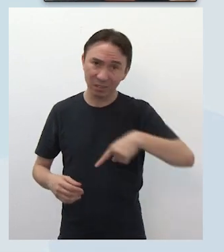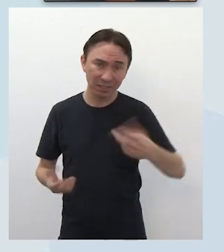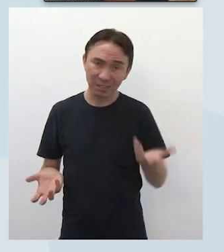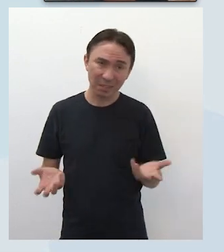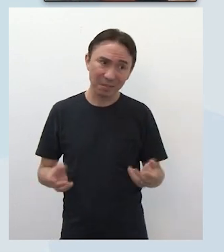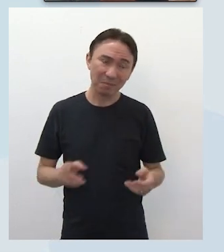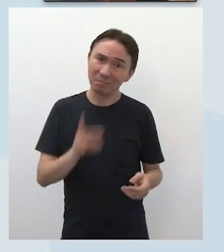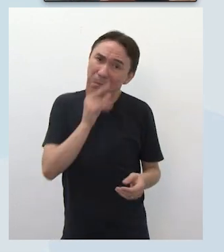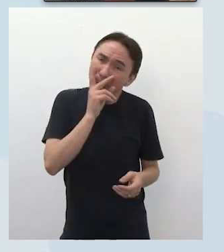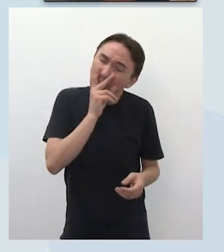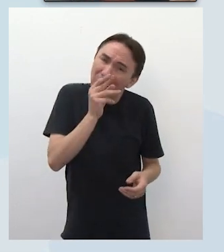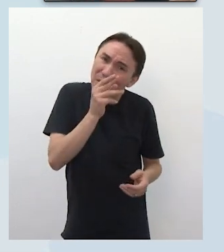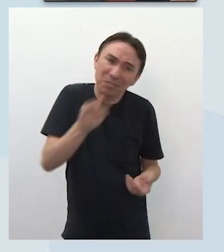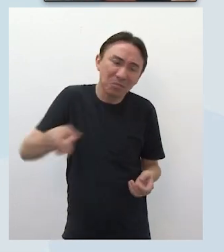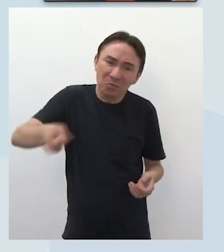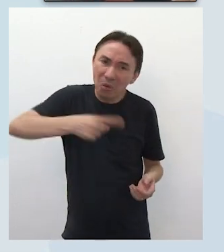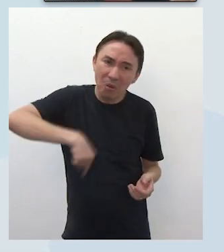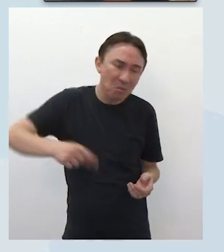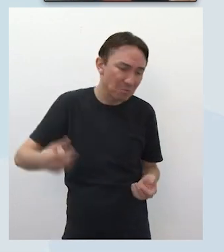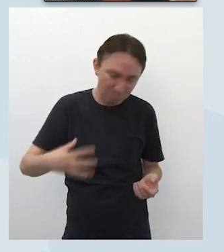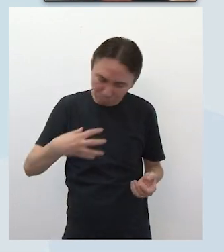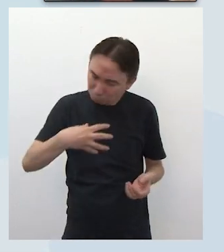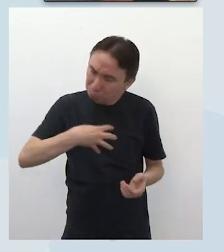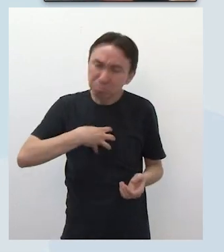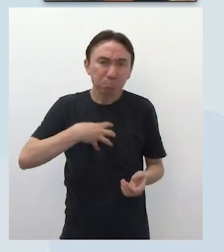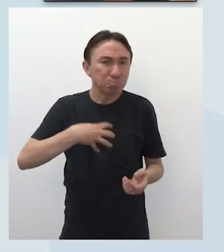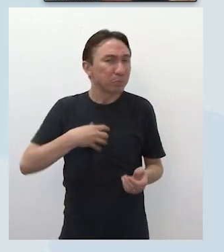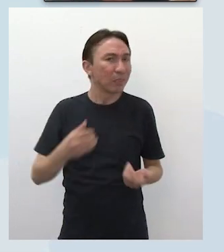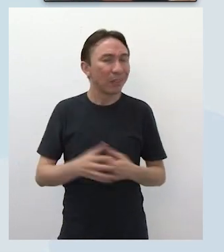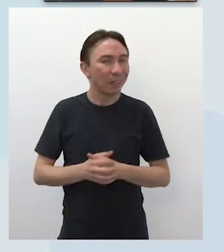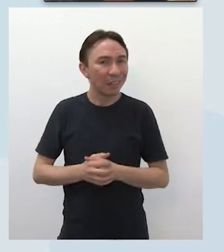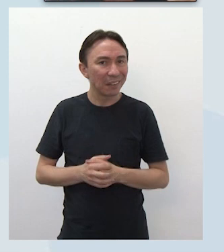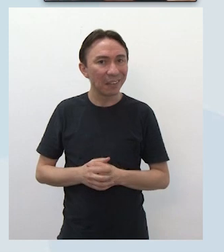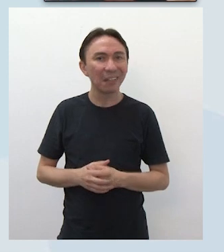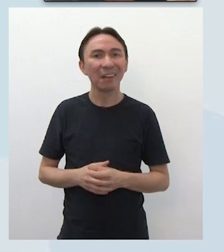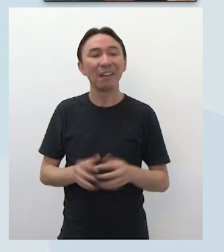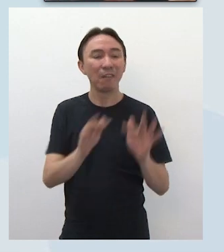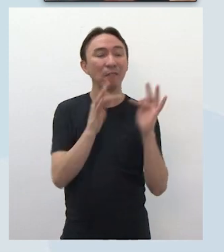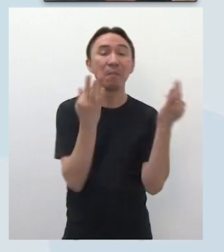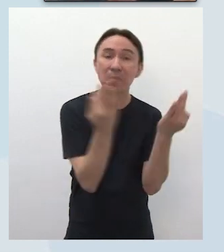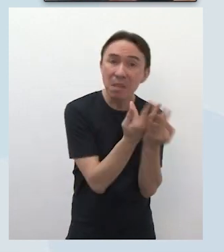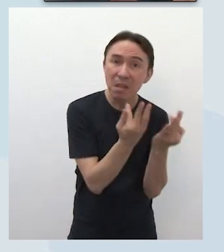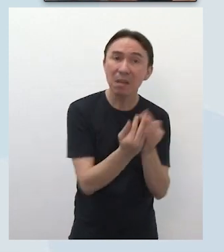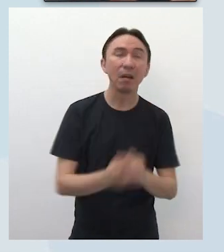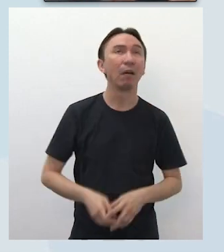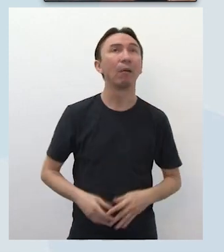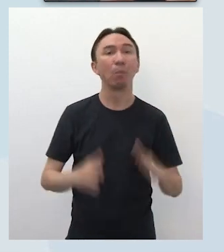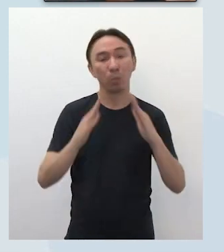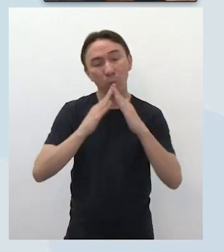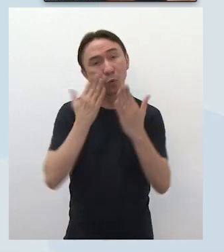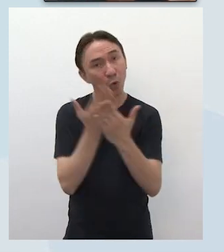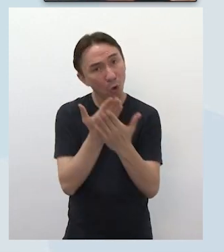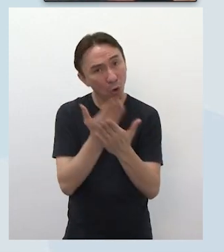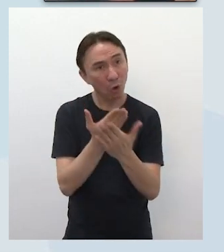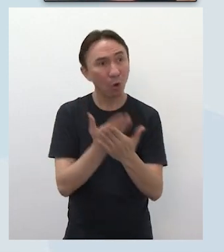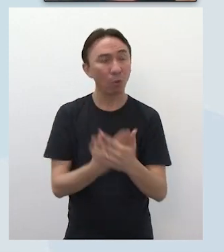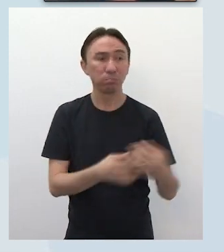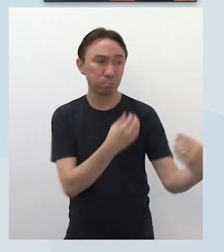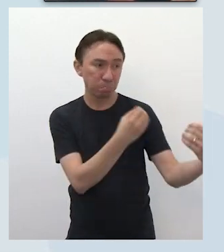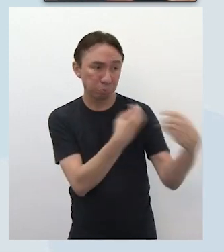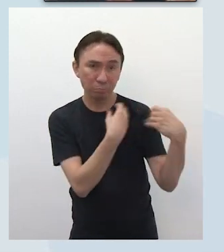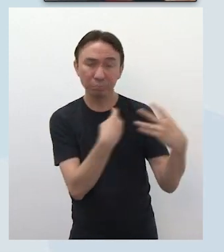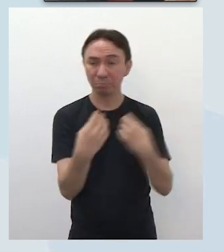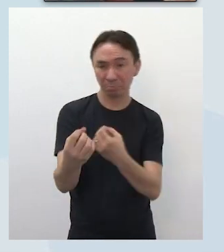nós fomos educados pela nossa família e pela escola que a gente frequentou, ouvindo coisas do tipo,